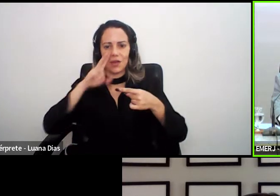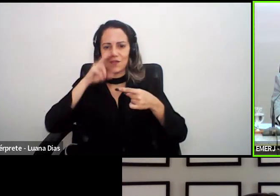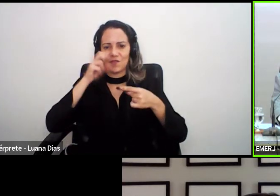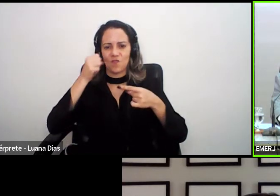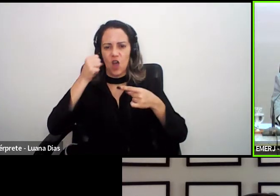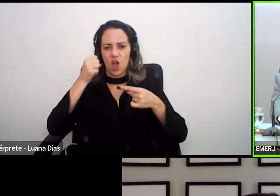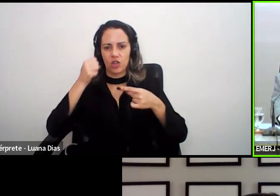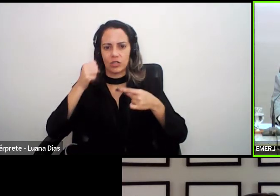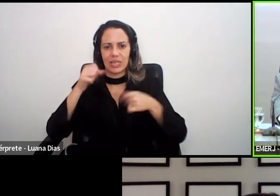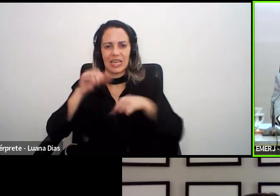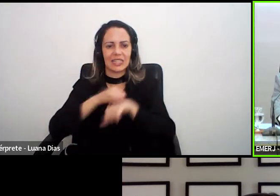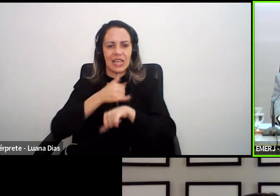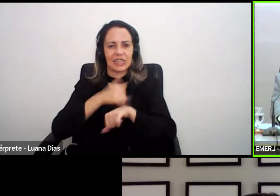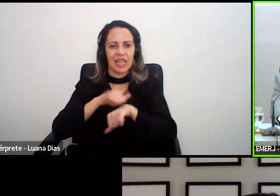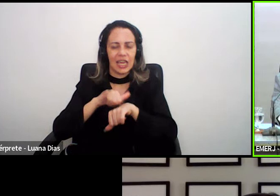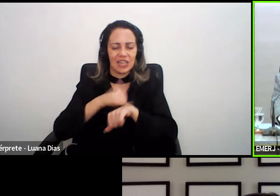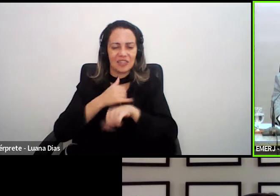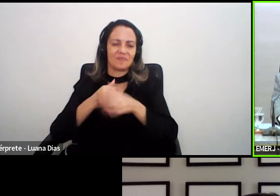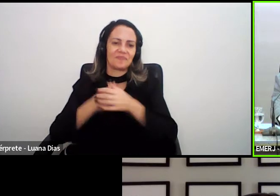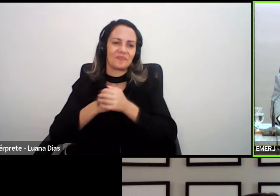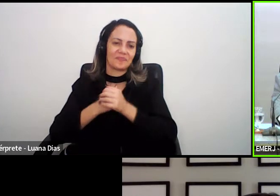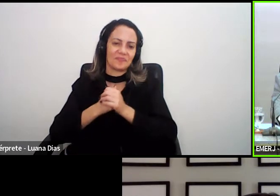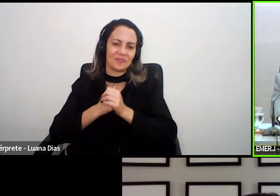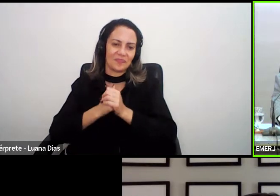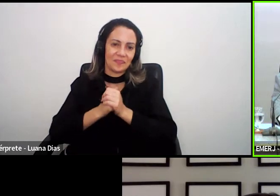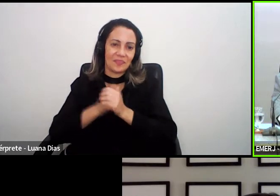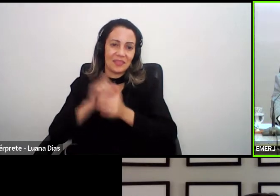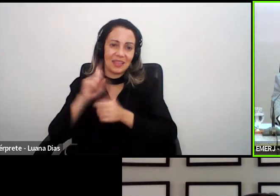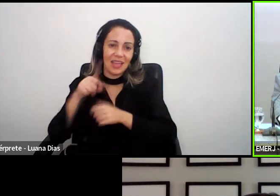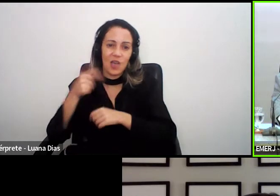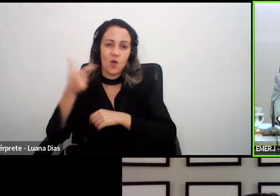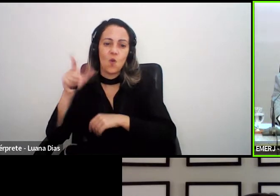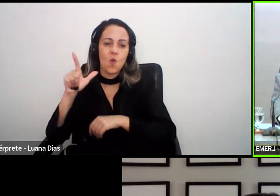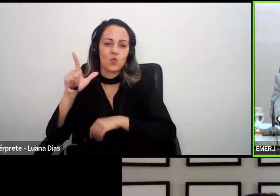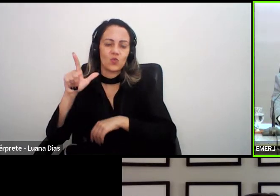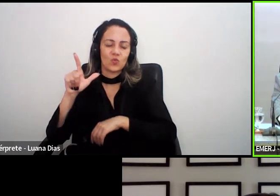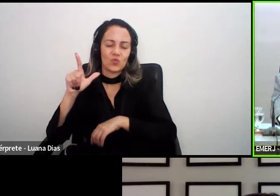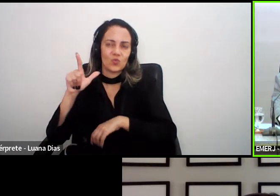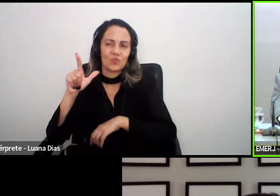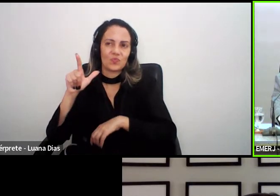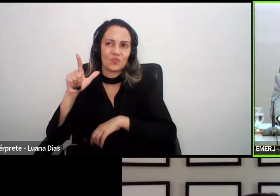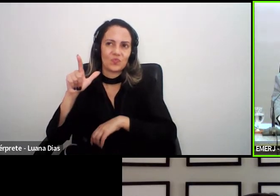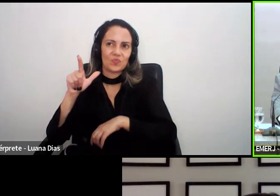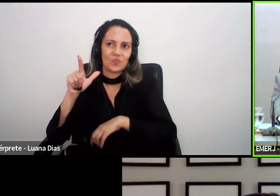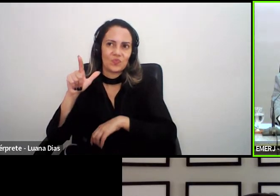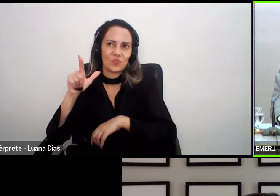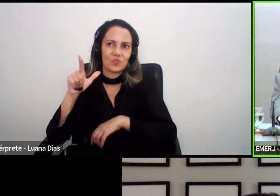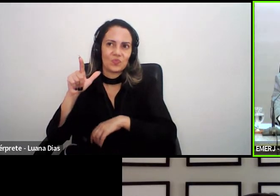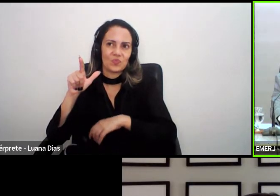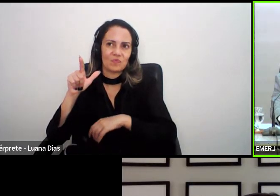a estratégia. Então, é uma outra vibe, né? O sujeito fica ali